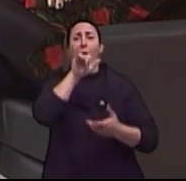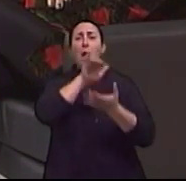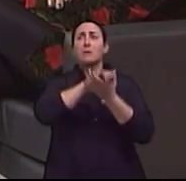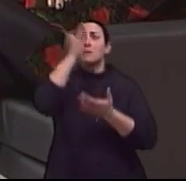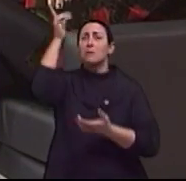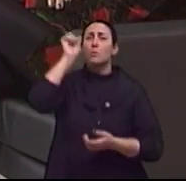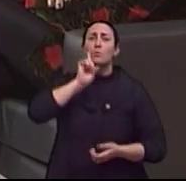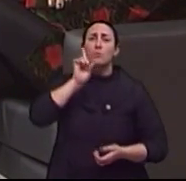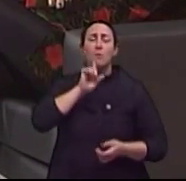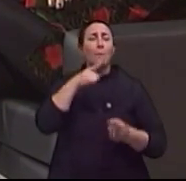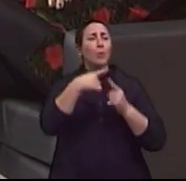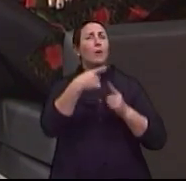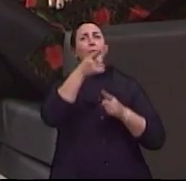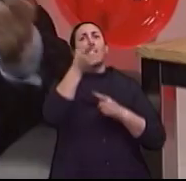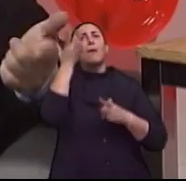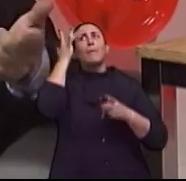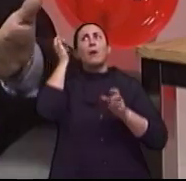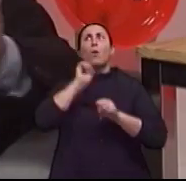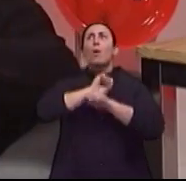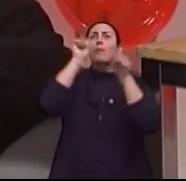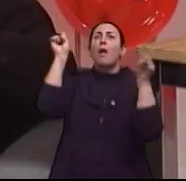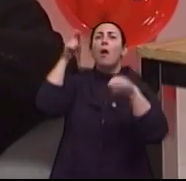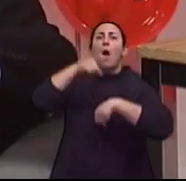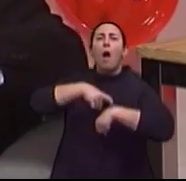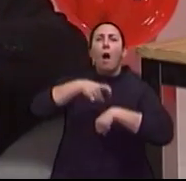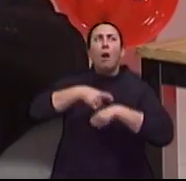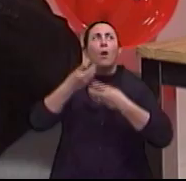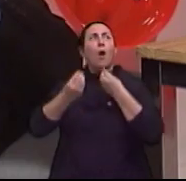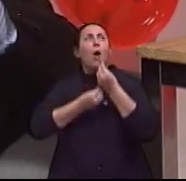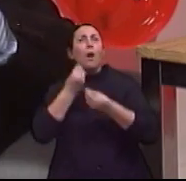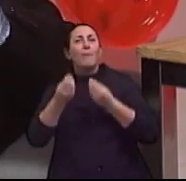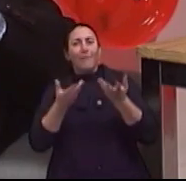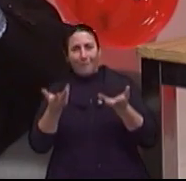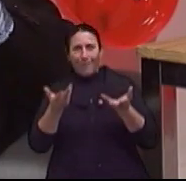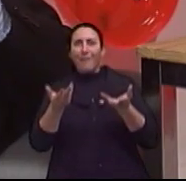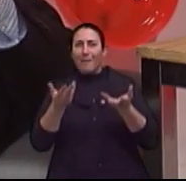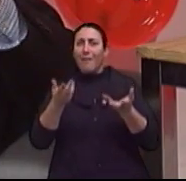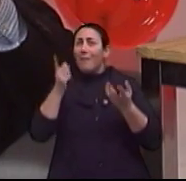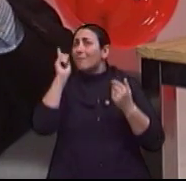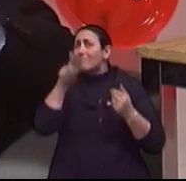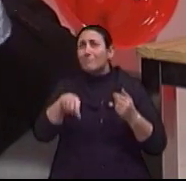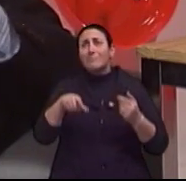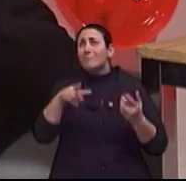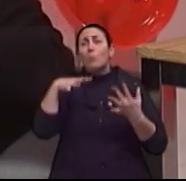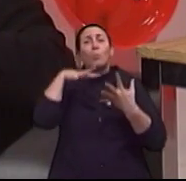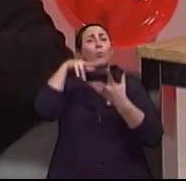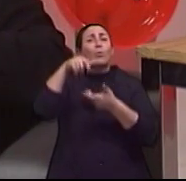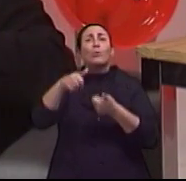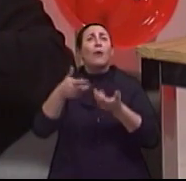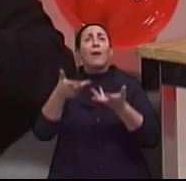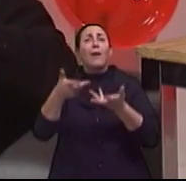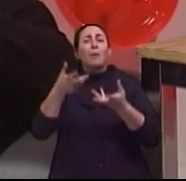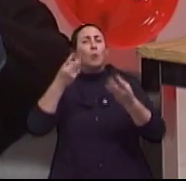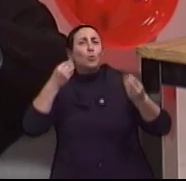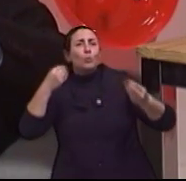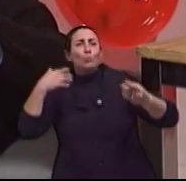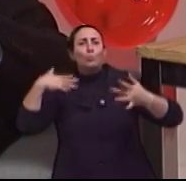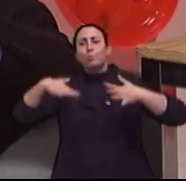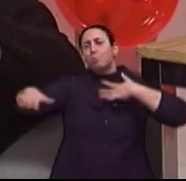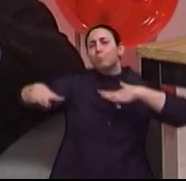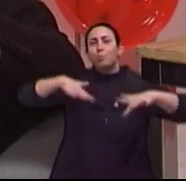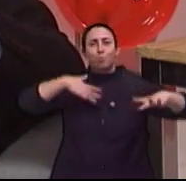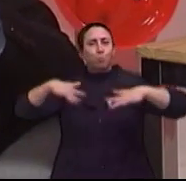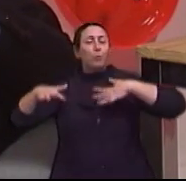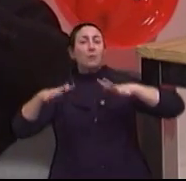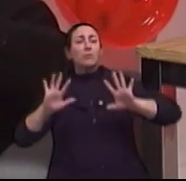manhã a hora que tu vai acordar para correr caminhar tá sempre o teu mundo é é muito dinâmico dinâmico Com